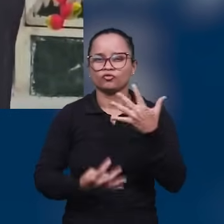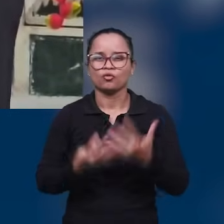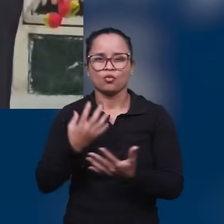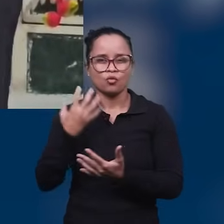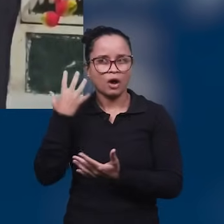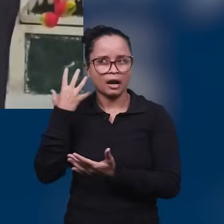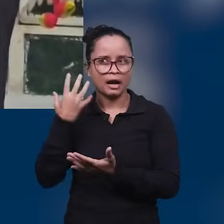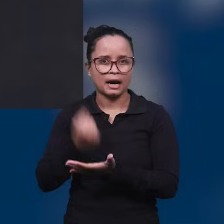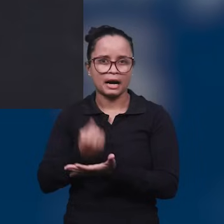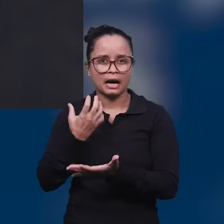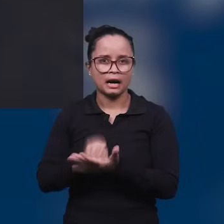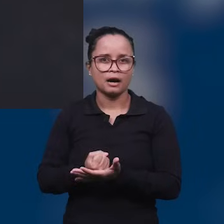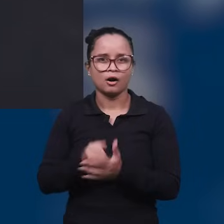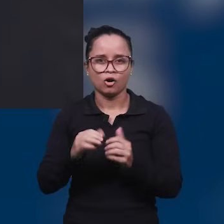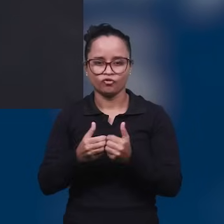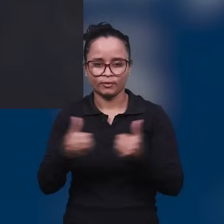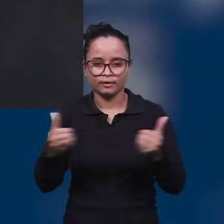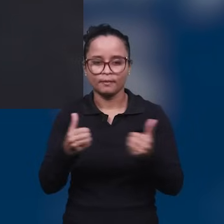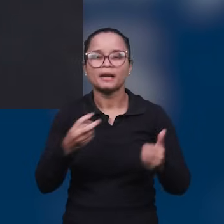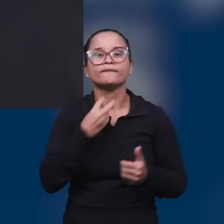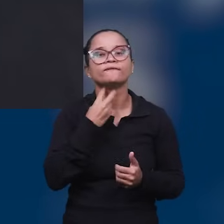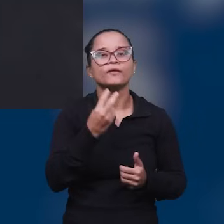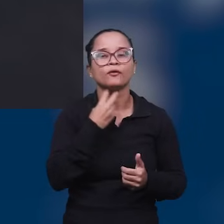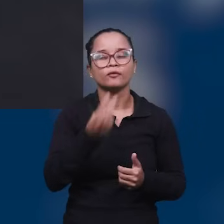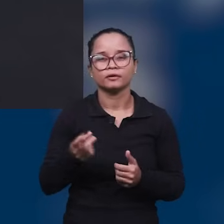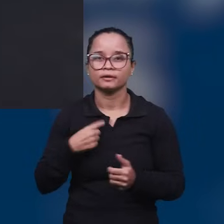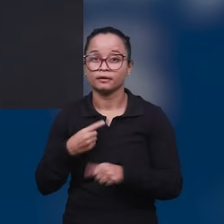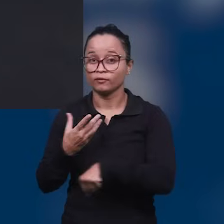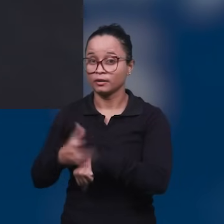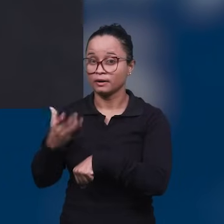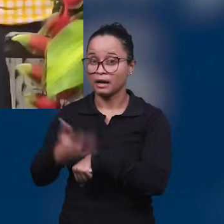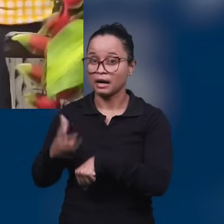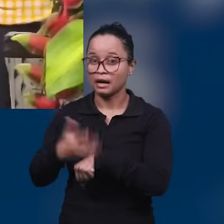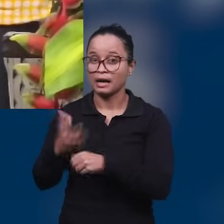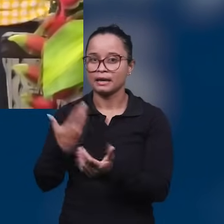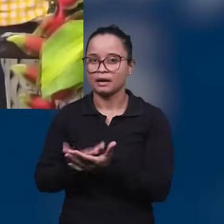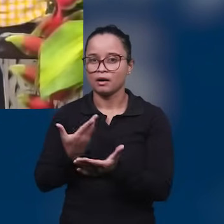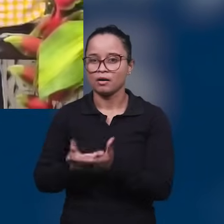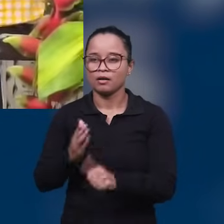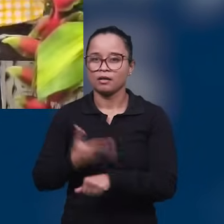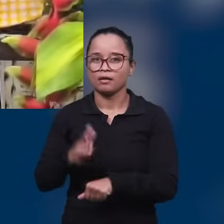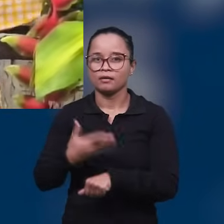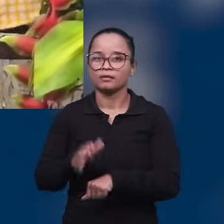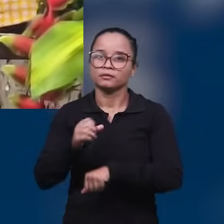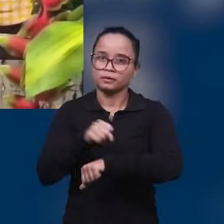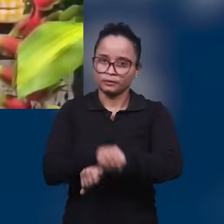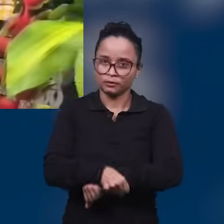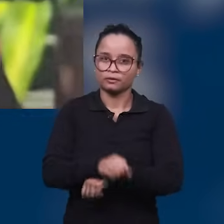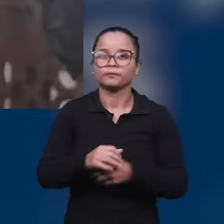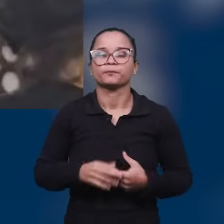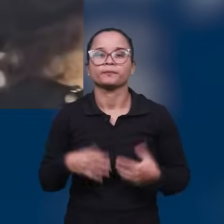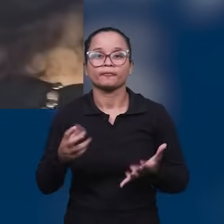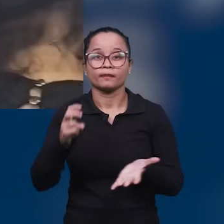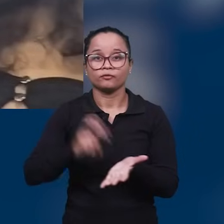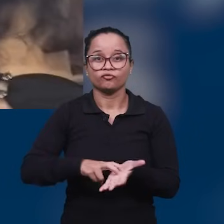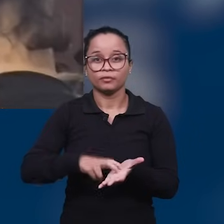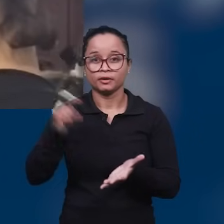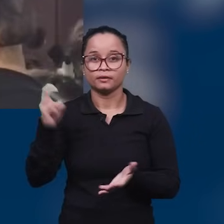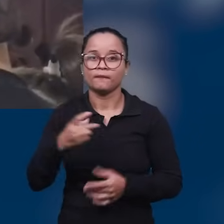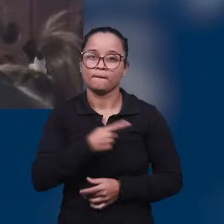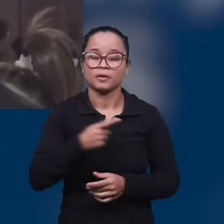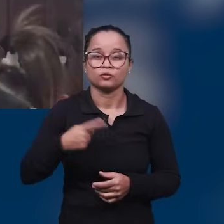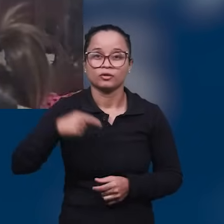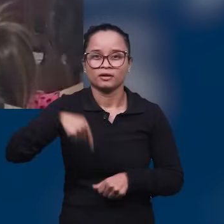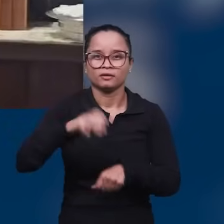fazer parte do trabalho das senhoras, louvado seja Deus. E neste culto ainda houve a promoção de classes das